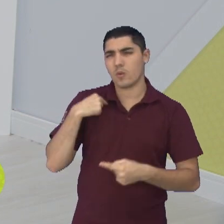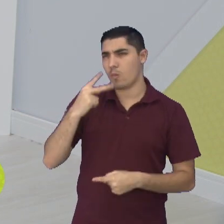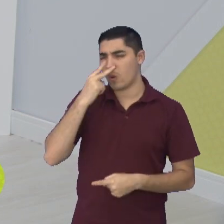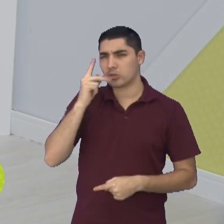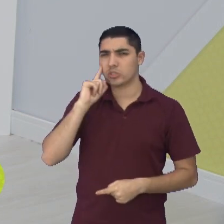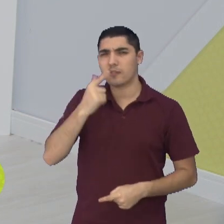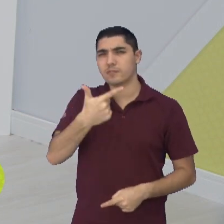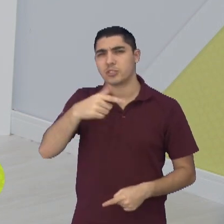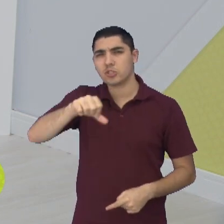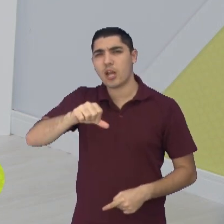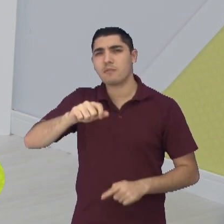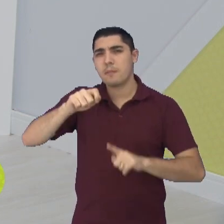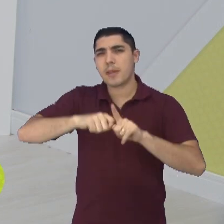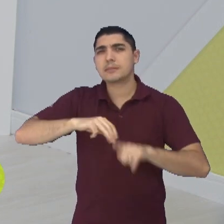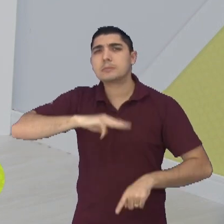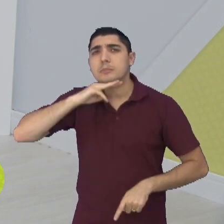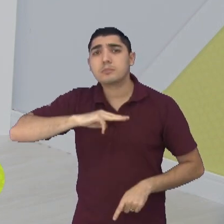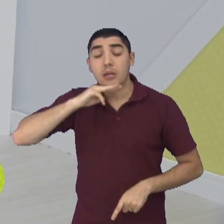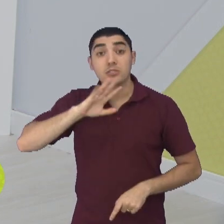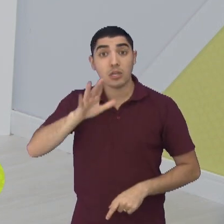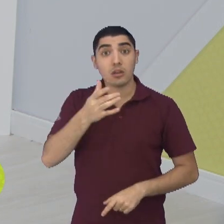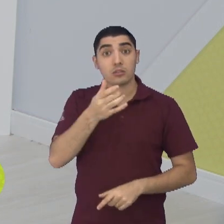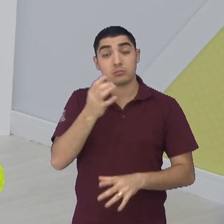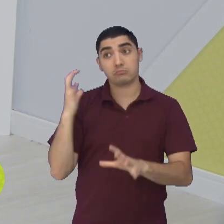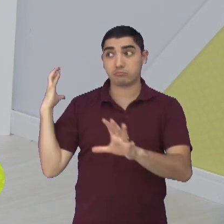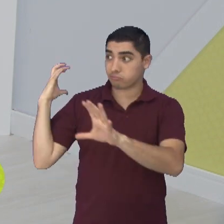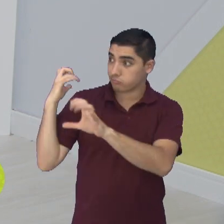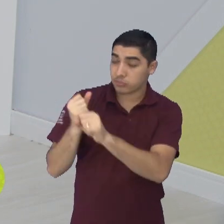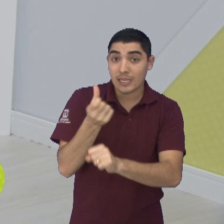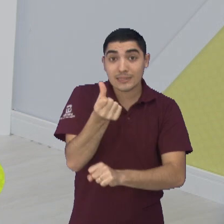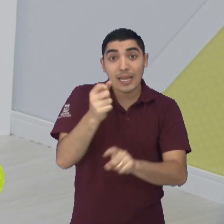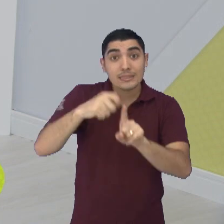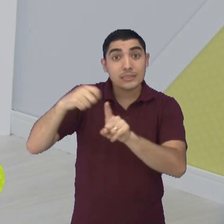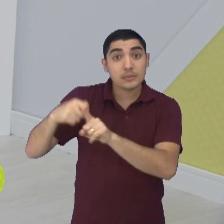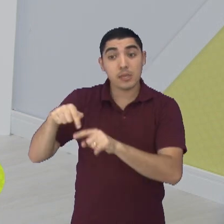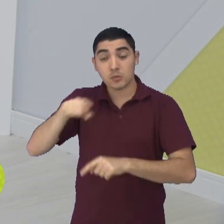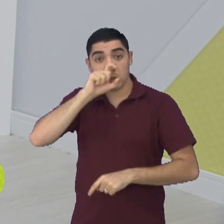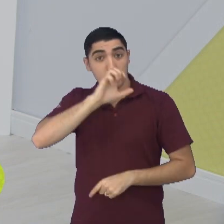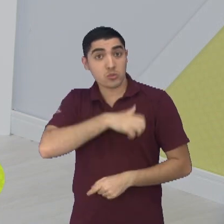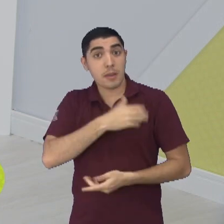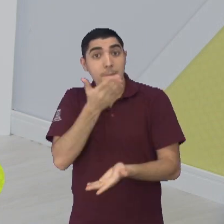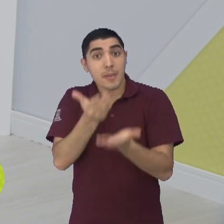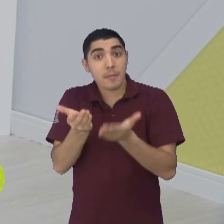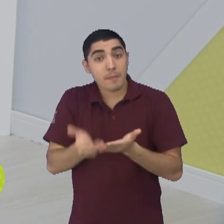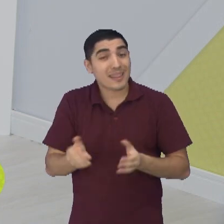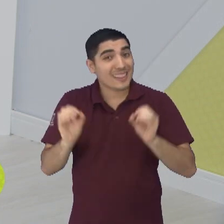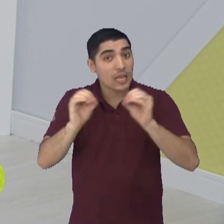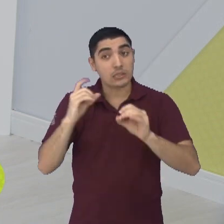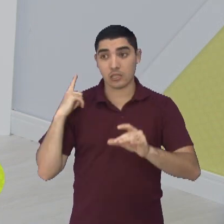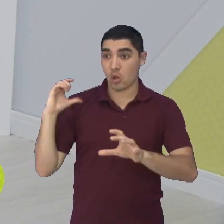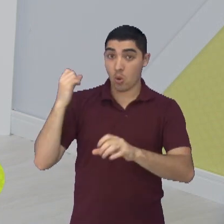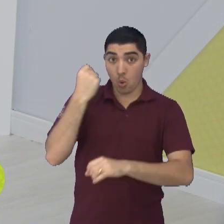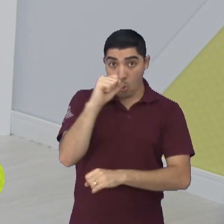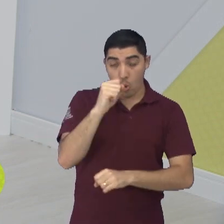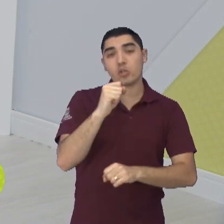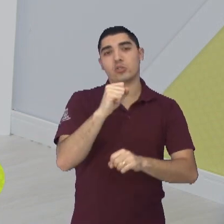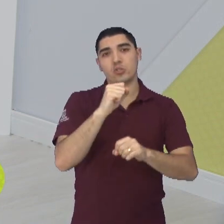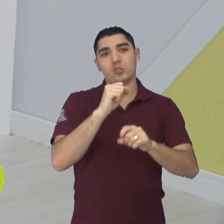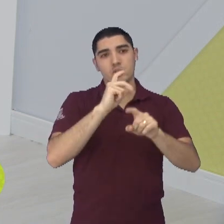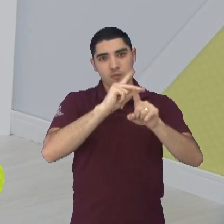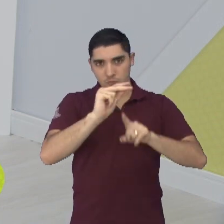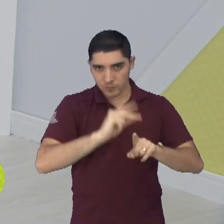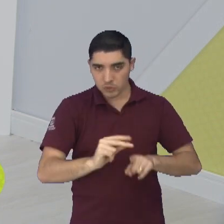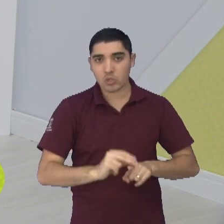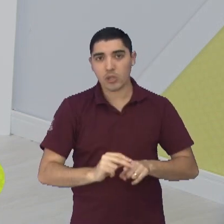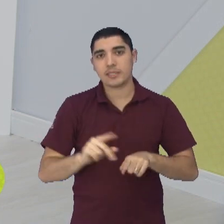de março, portanto, o São José está quase 6 meses invicto, agora soma 8 vitórias e 2 empates de lá para